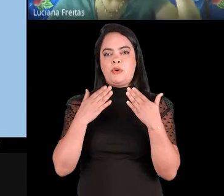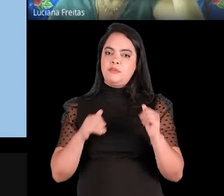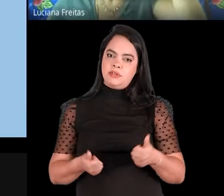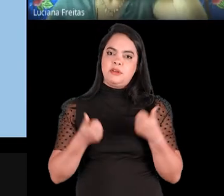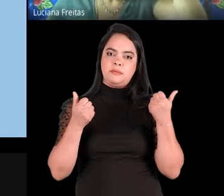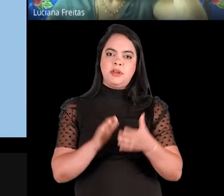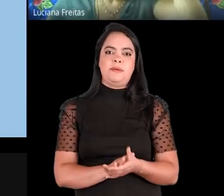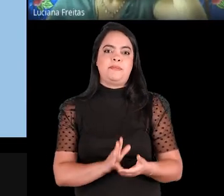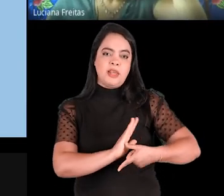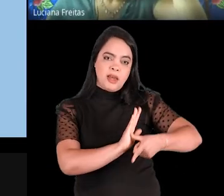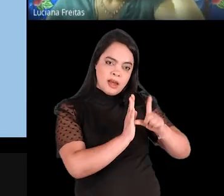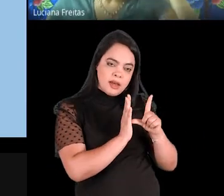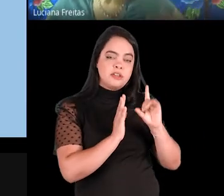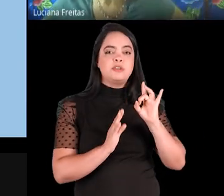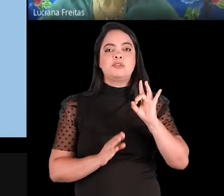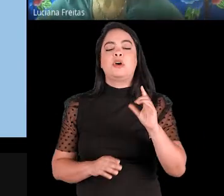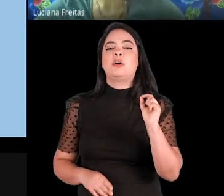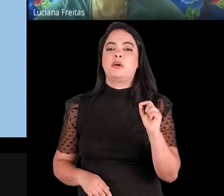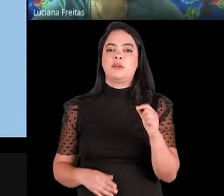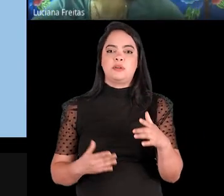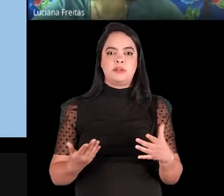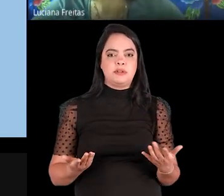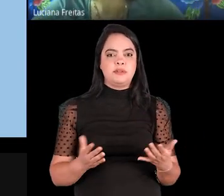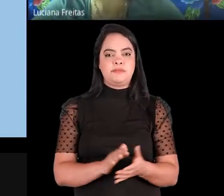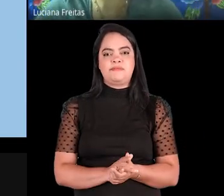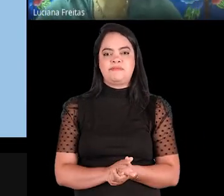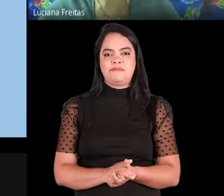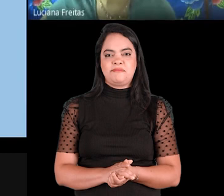melhor. Mas antes, eu só vou